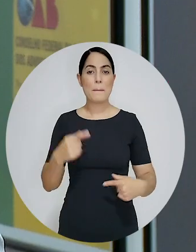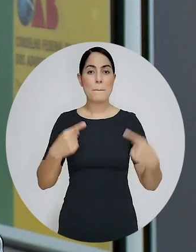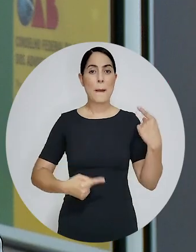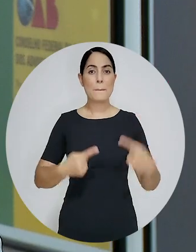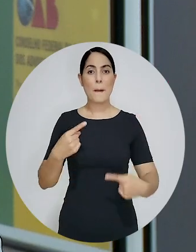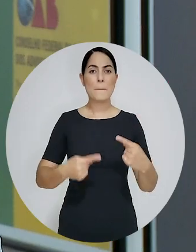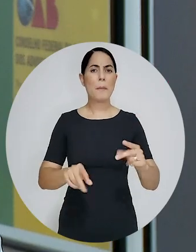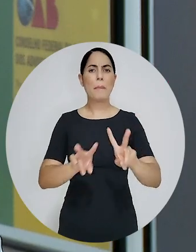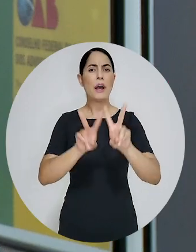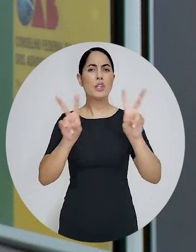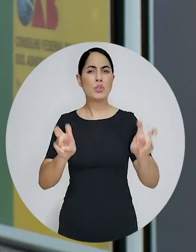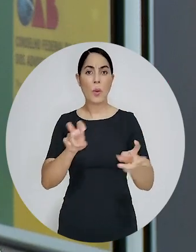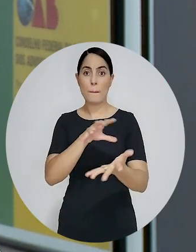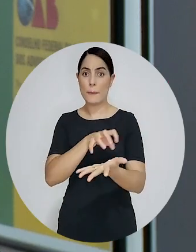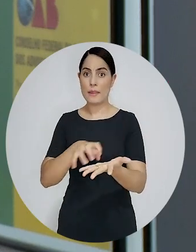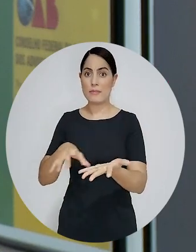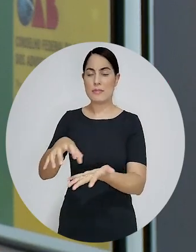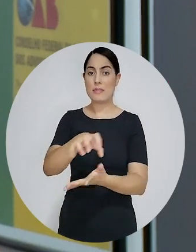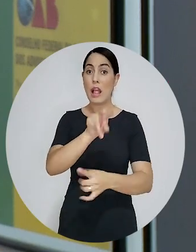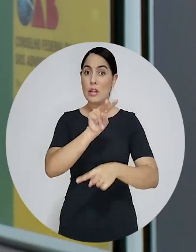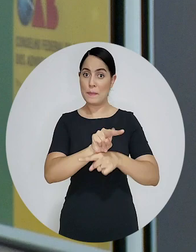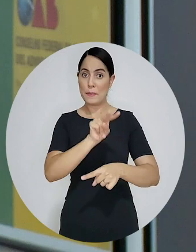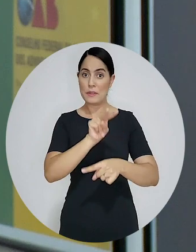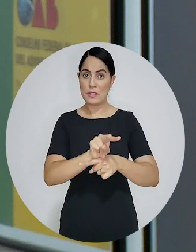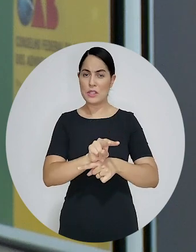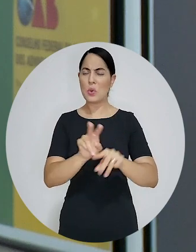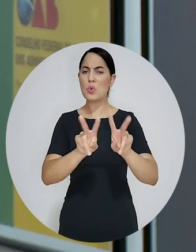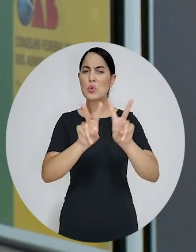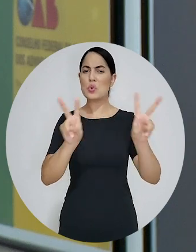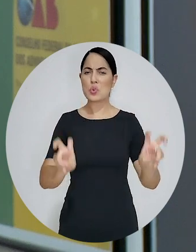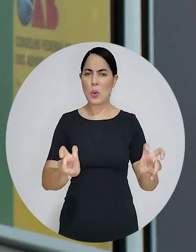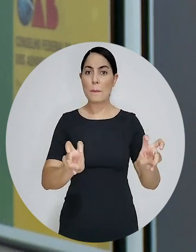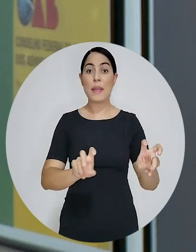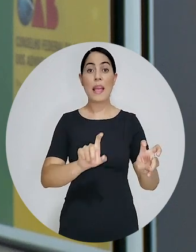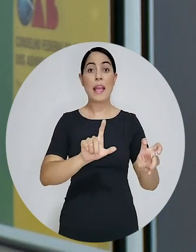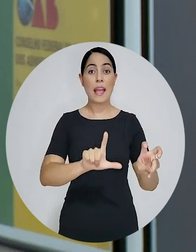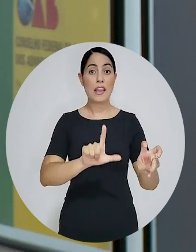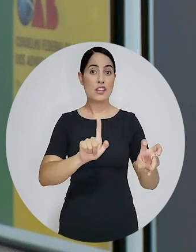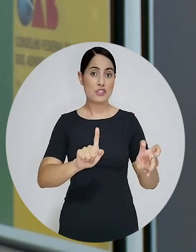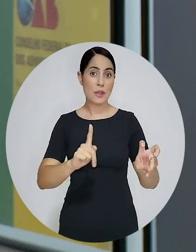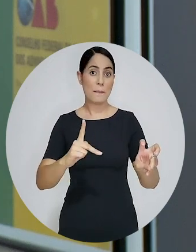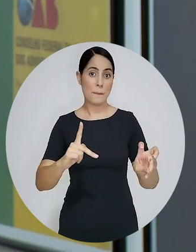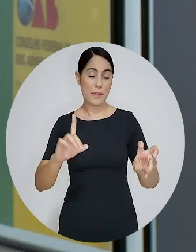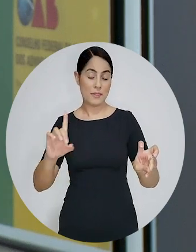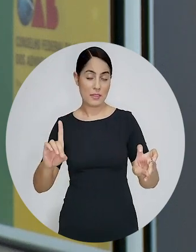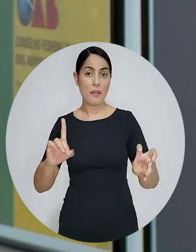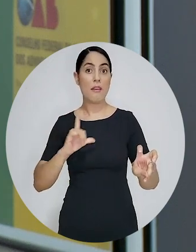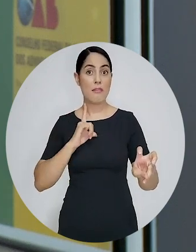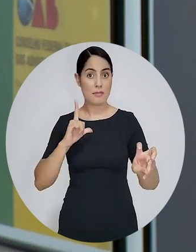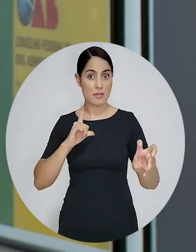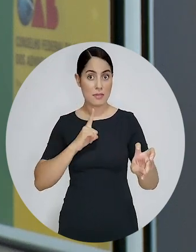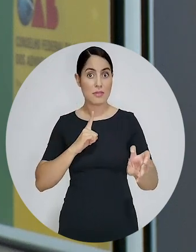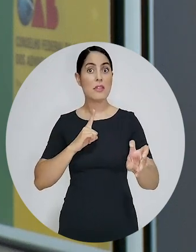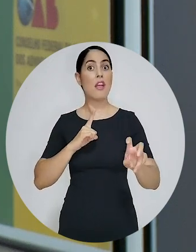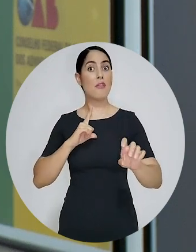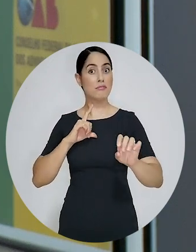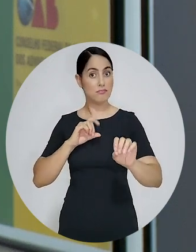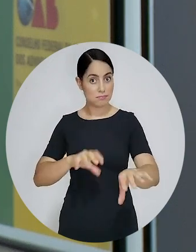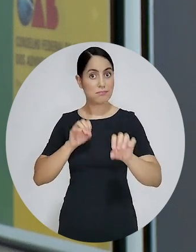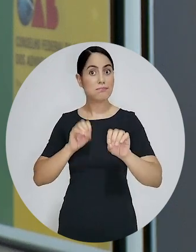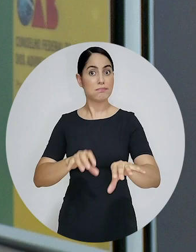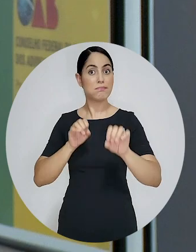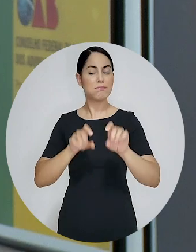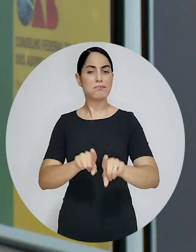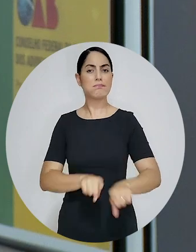A Política Nacional de Proteção de Dados foi o grande tema de destaque do segundo webinar da série Maratona LGPD,